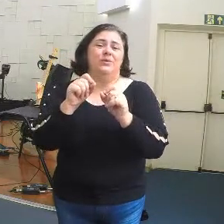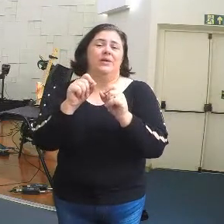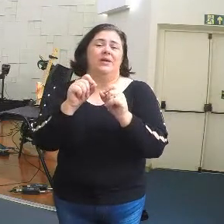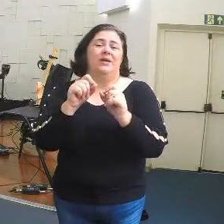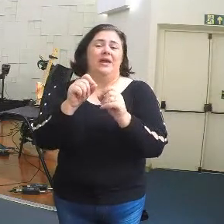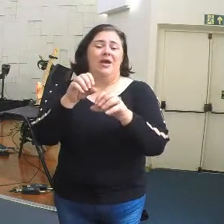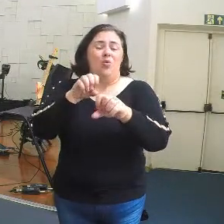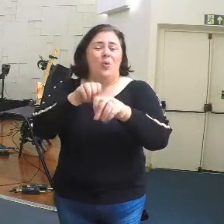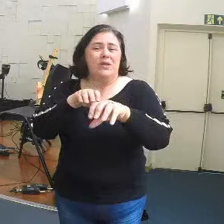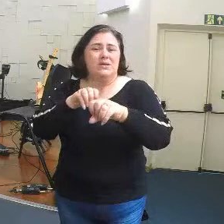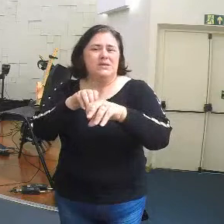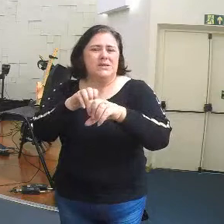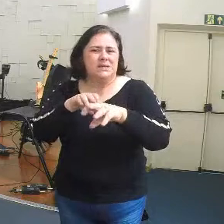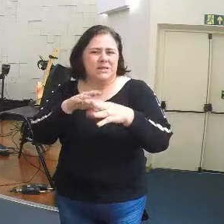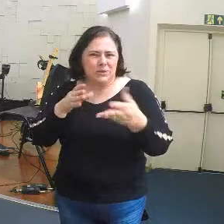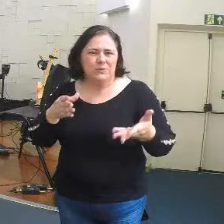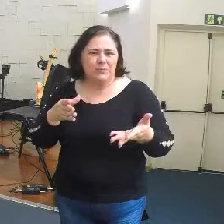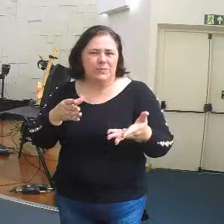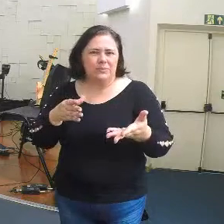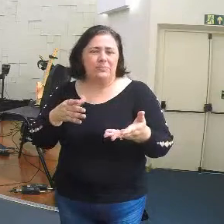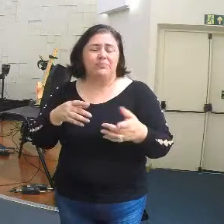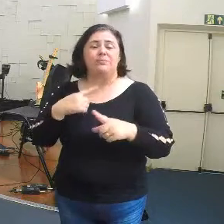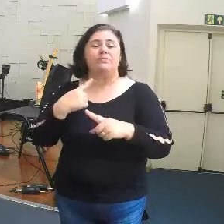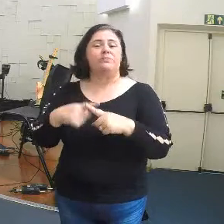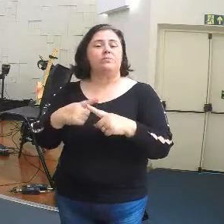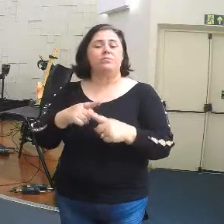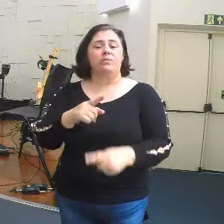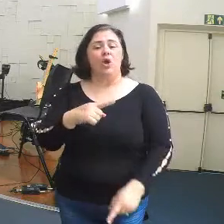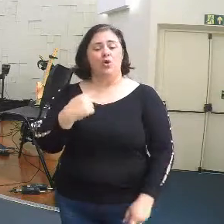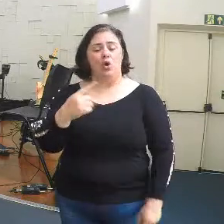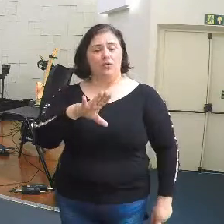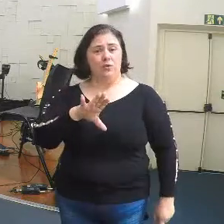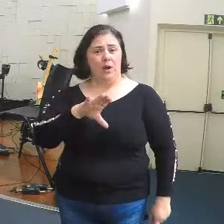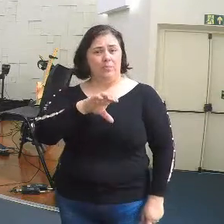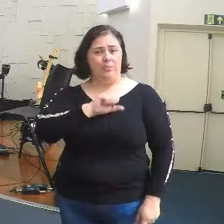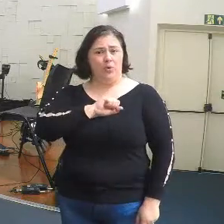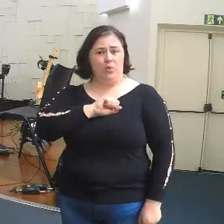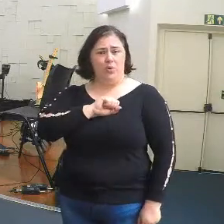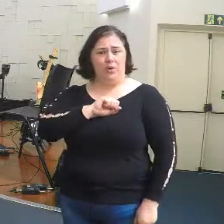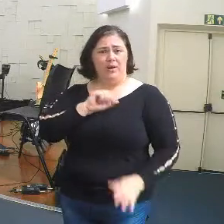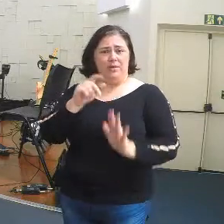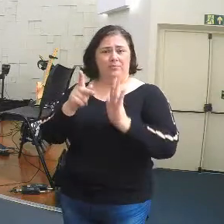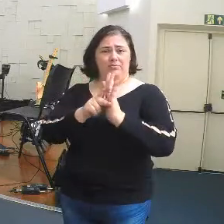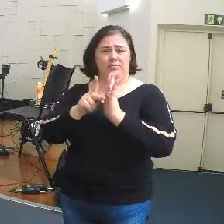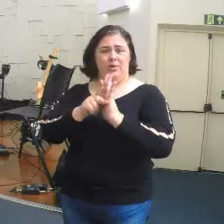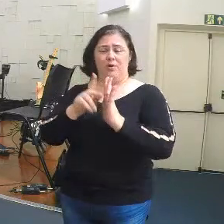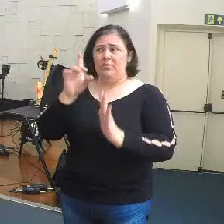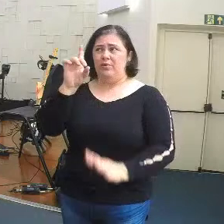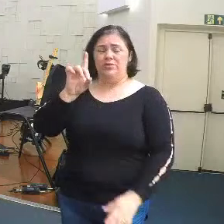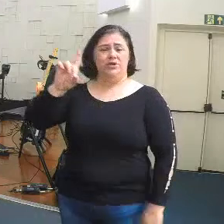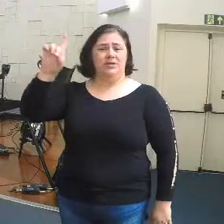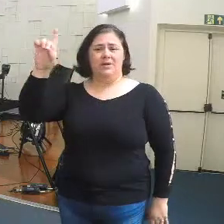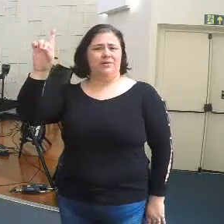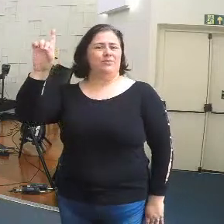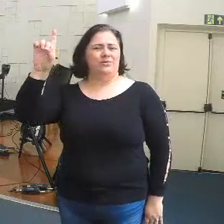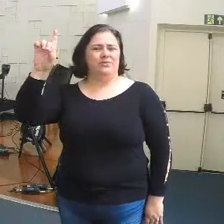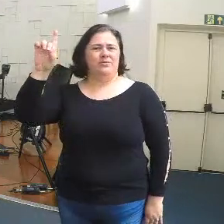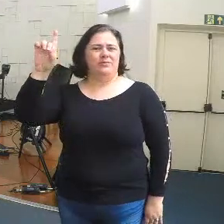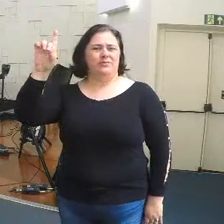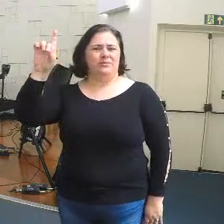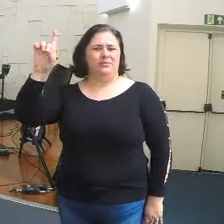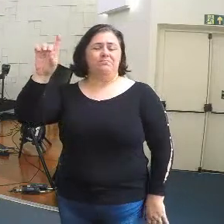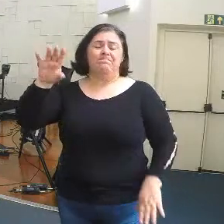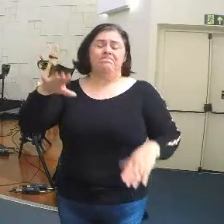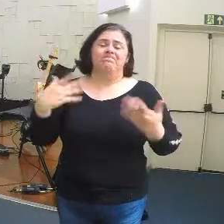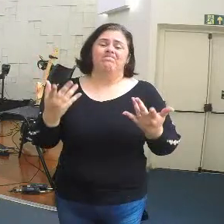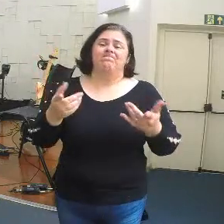nós experimentamos, como nós vimos no texto, é o amor que vem de Deus e se manifestou através de Jesus. Então houve manifestação. E ao